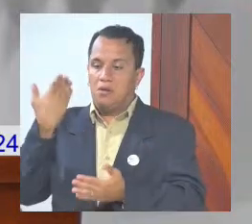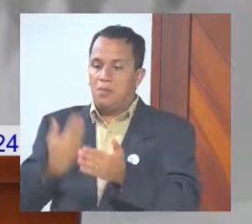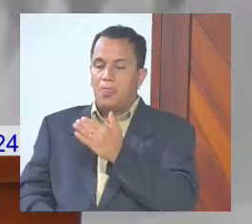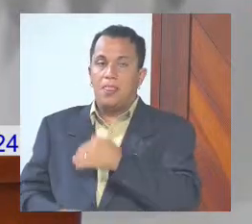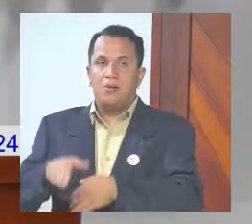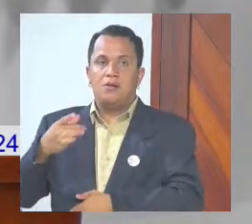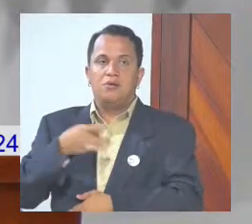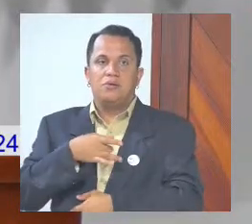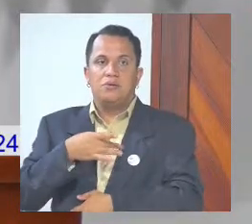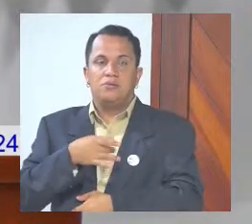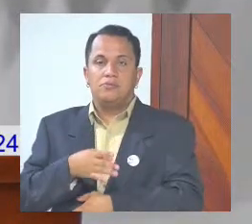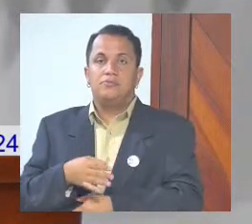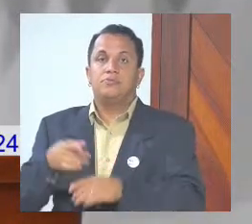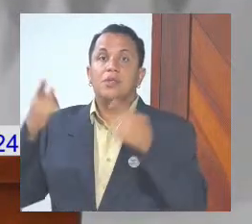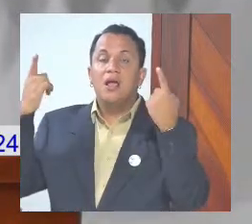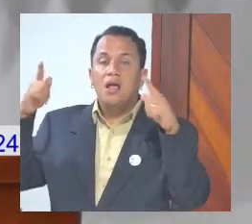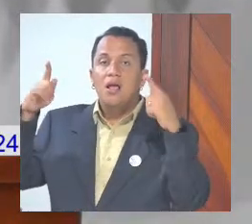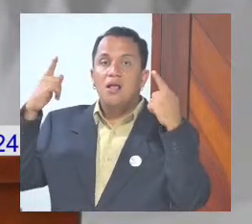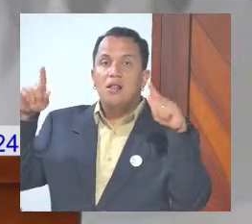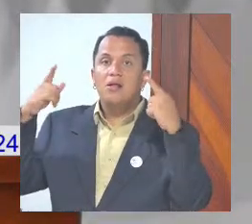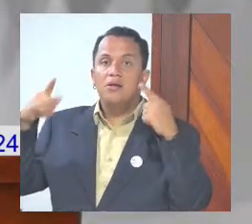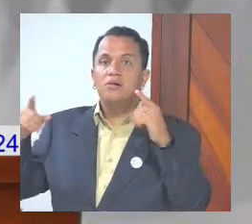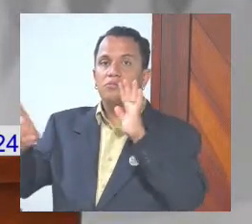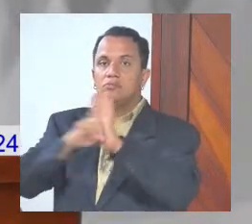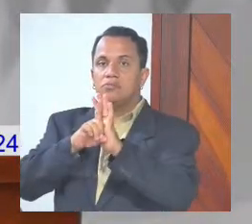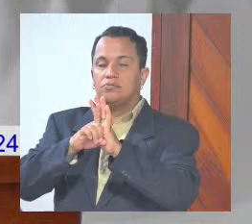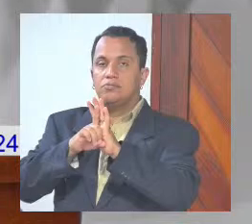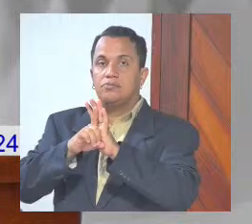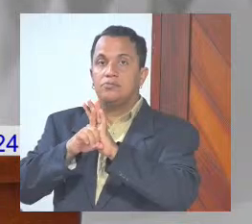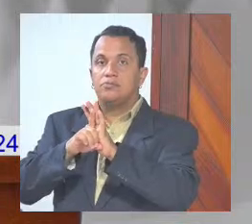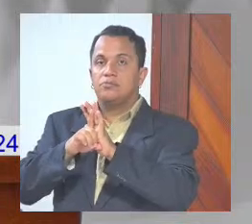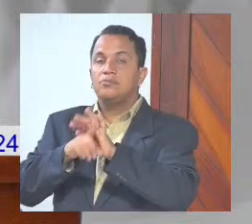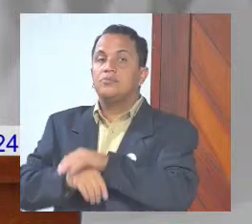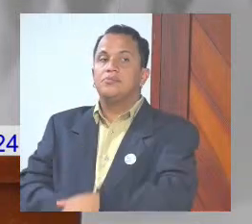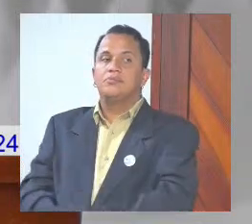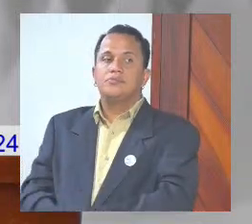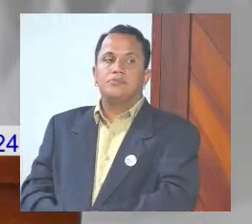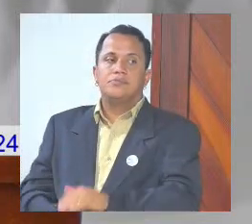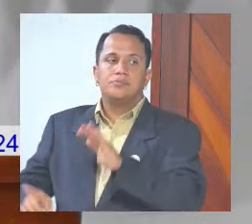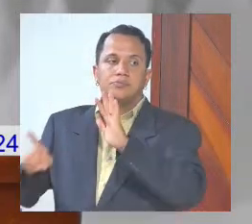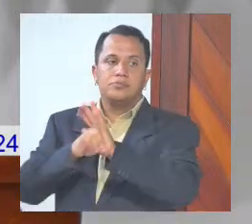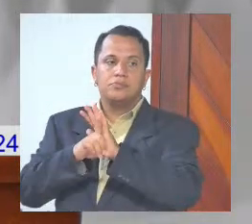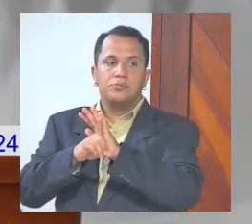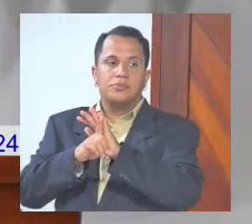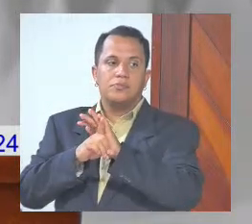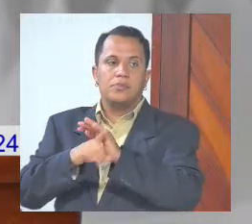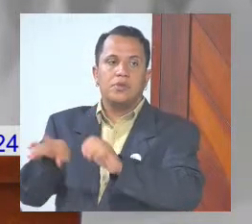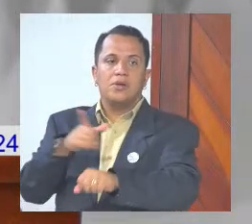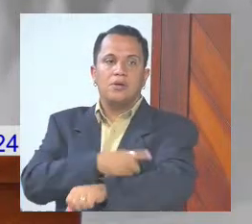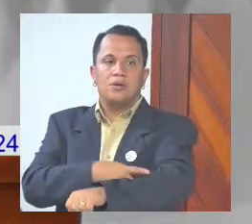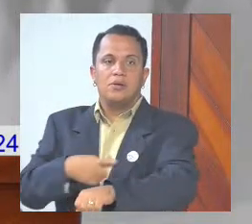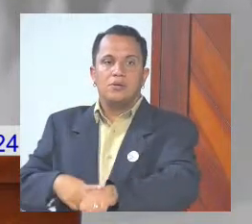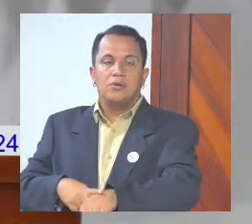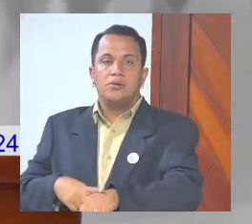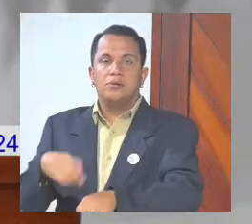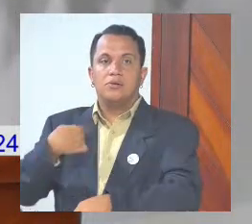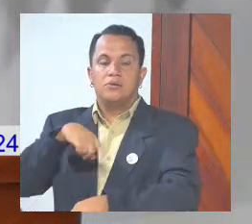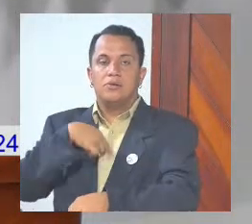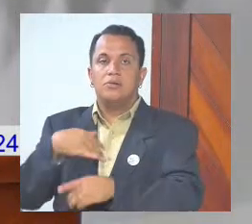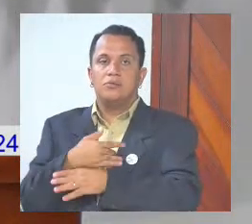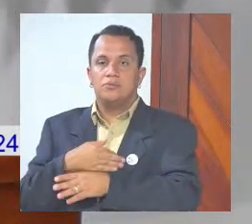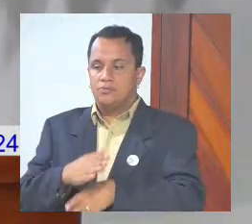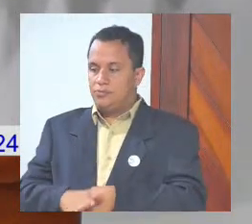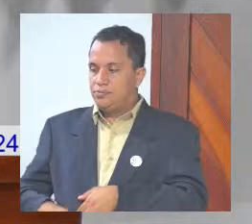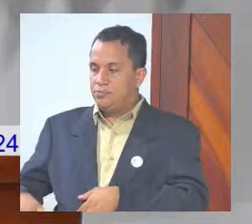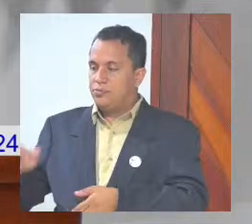esse medo, reivindicando aquilo que é de direito, que é o direito educacional às nossas crianças, aos nossos